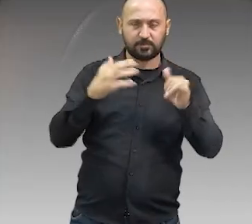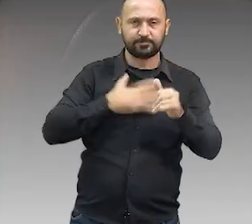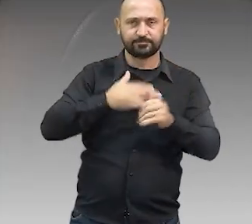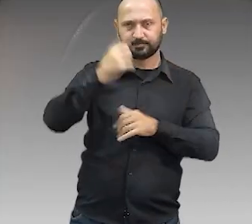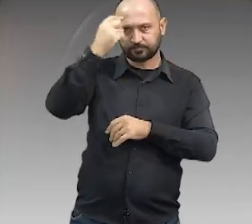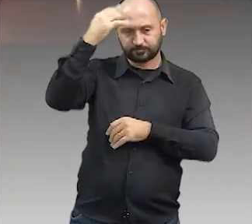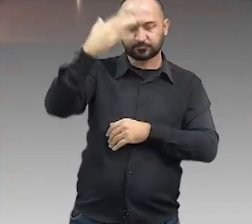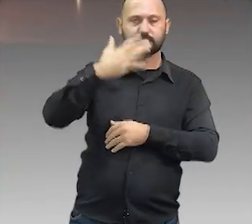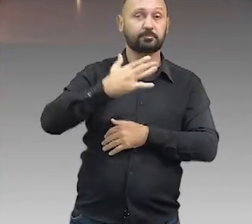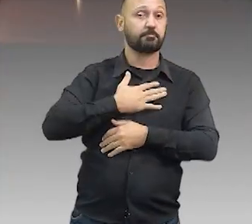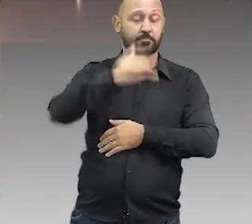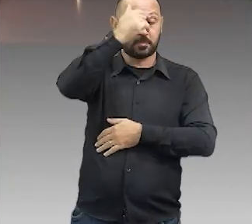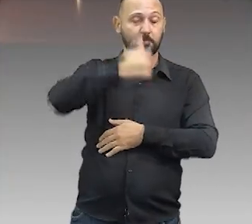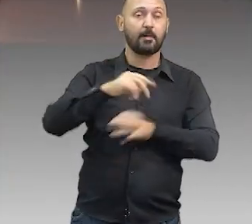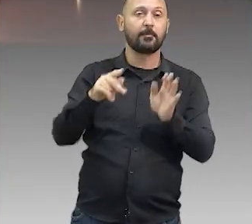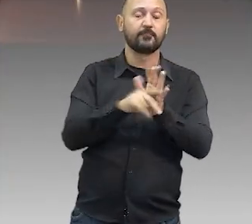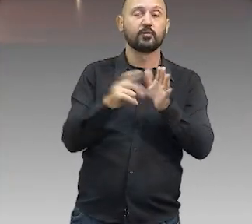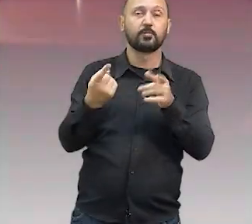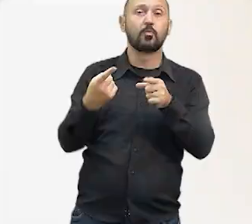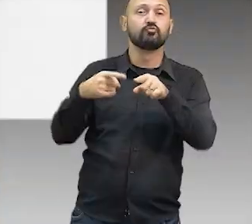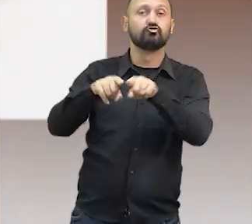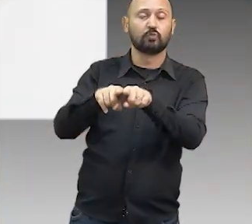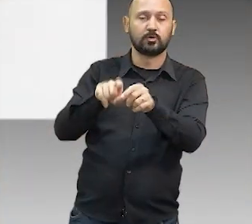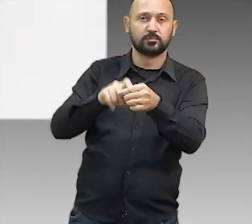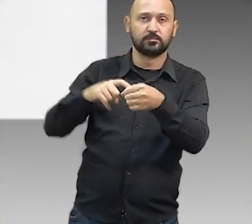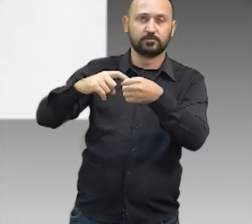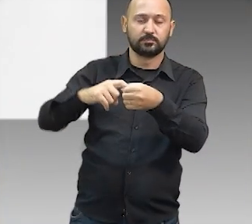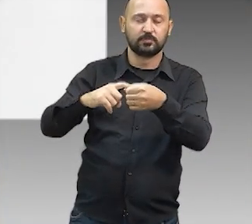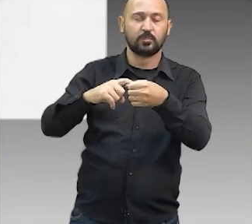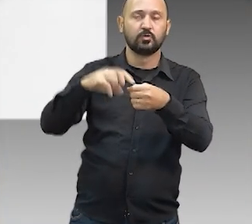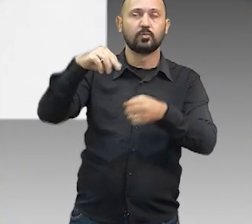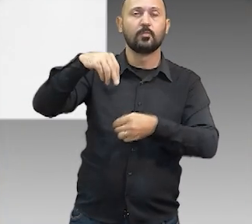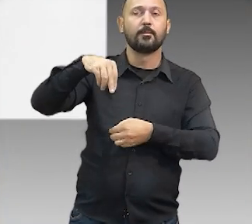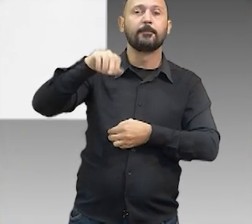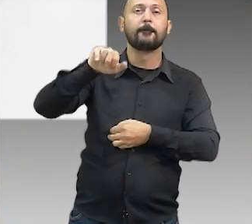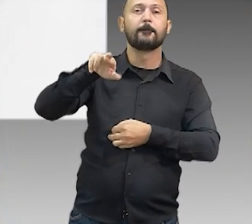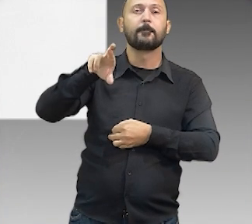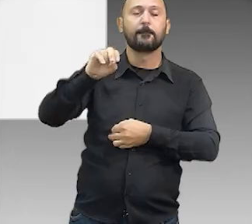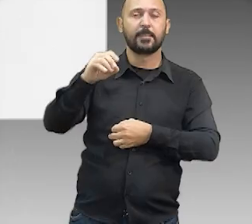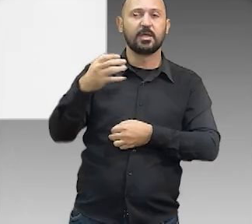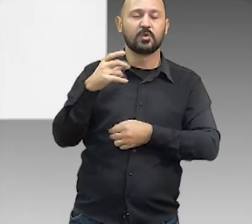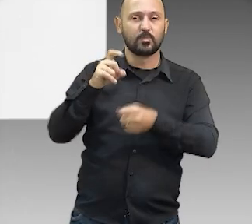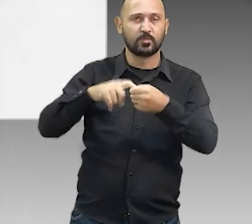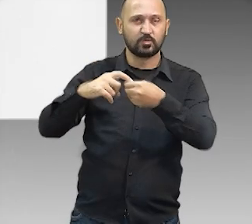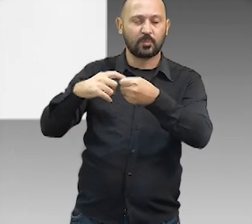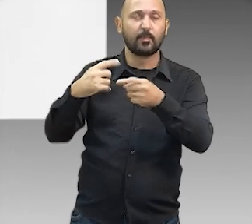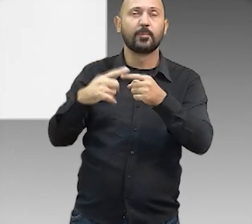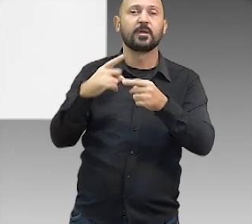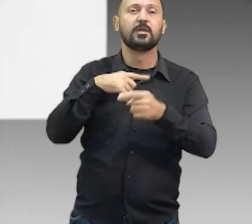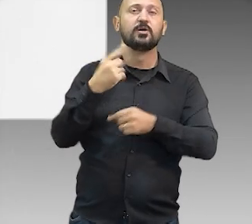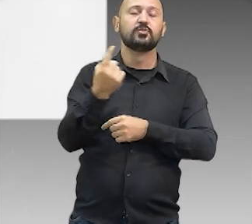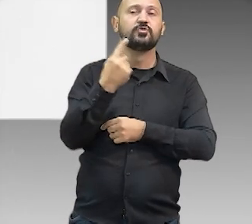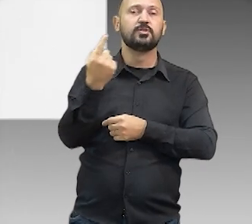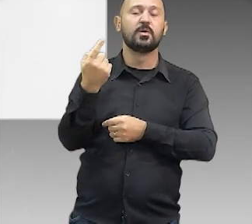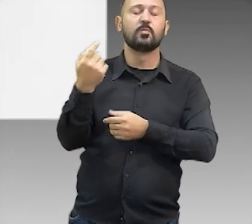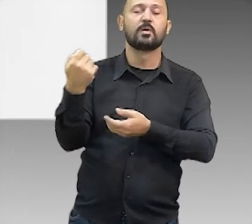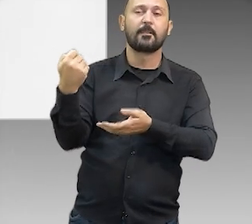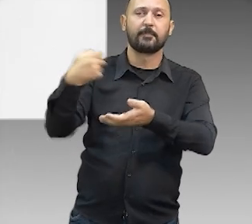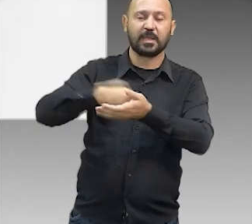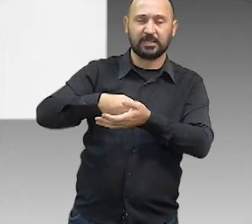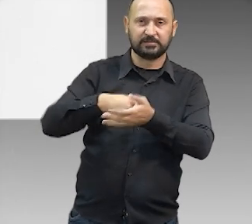inteiramente minha, foi do meu sócio, o empresário Miro Seulin, porque ele tinha um